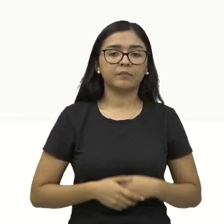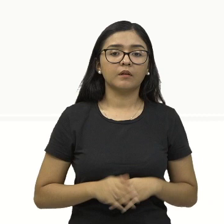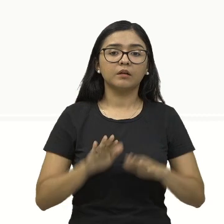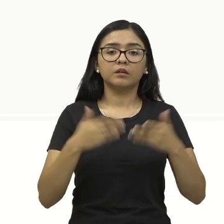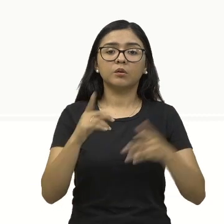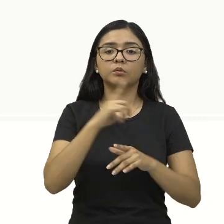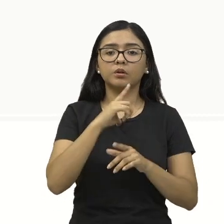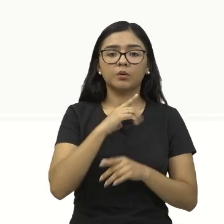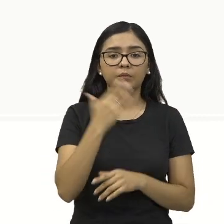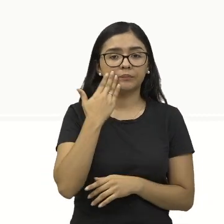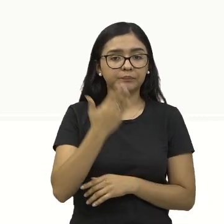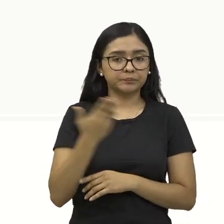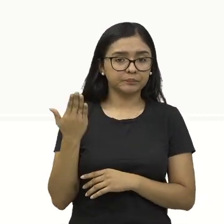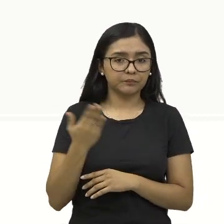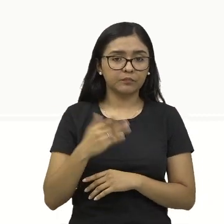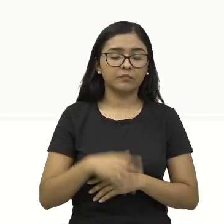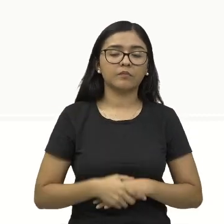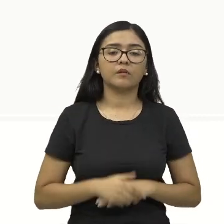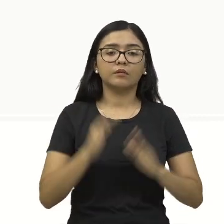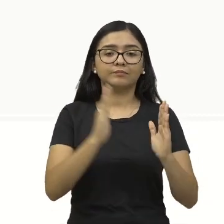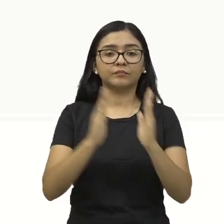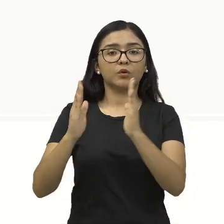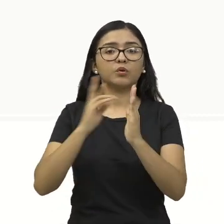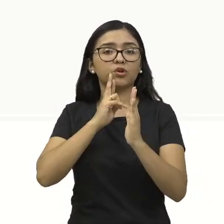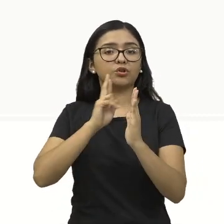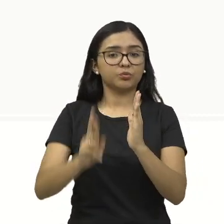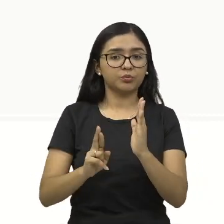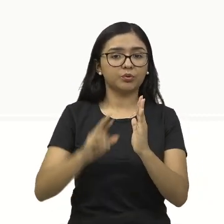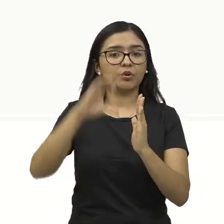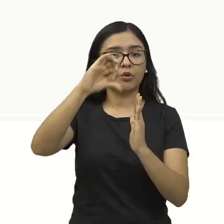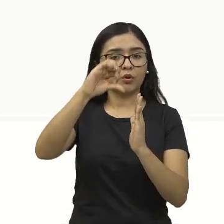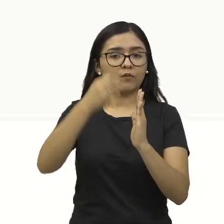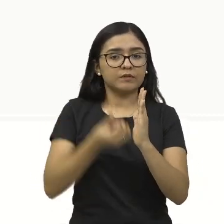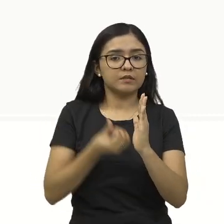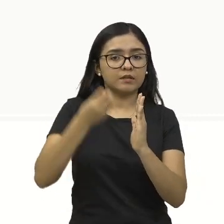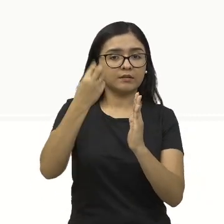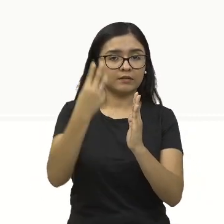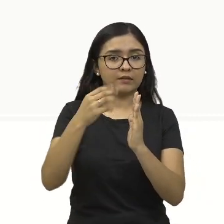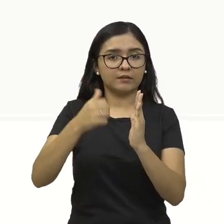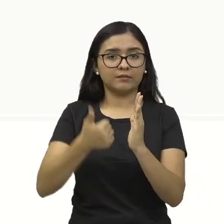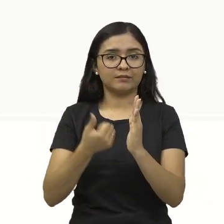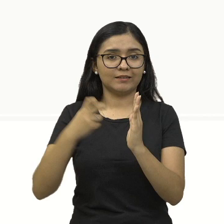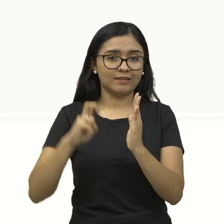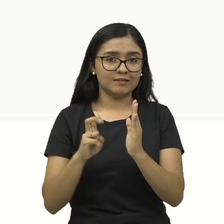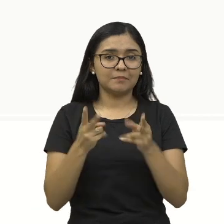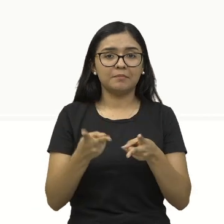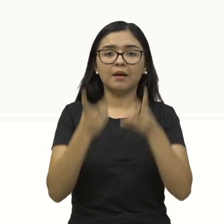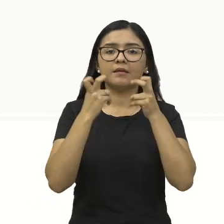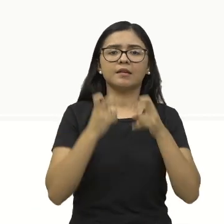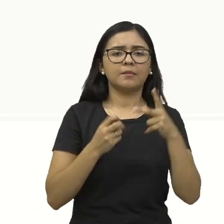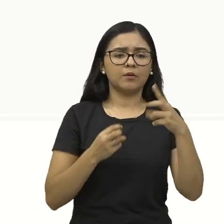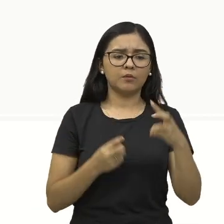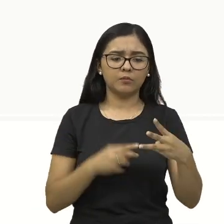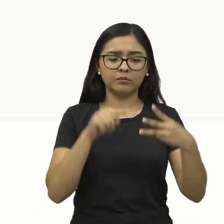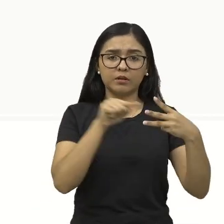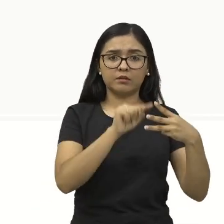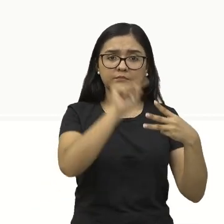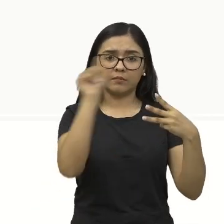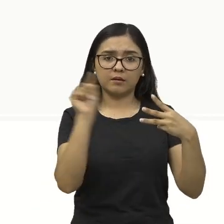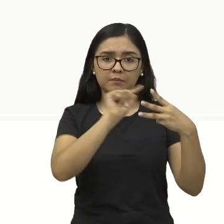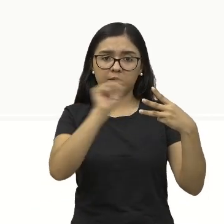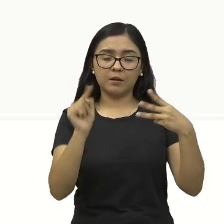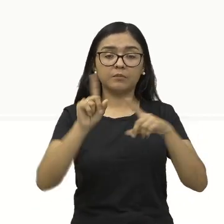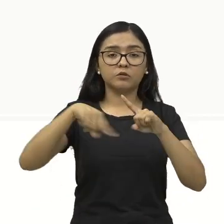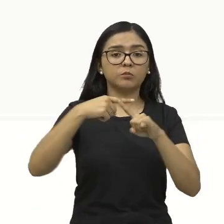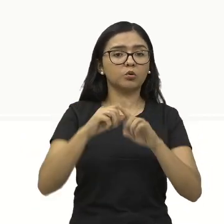aqui a matriz resultante. Veja, multipliquei o número que estava fora da matriz